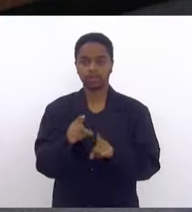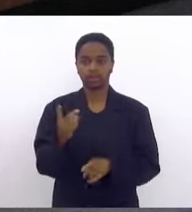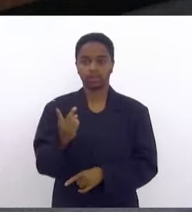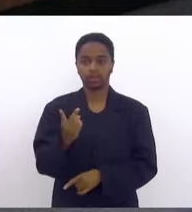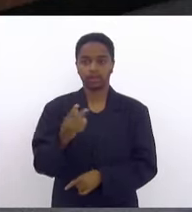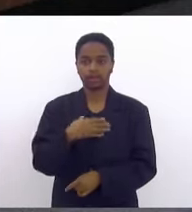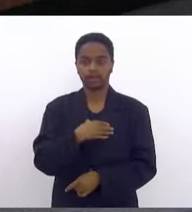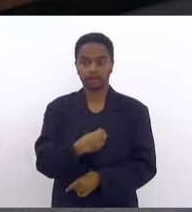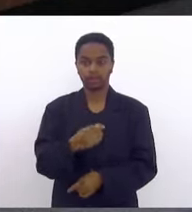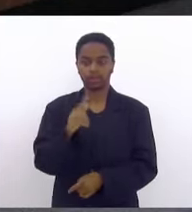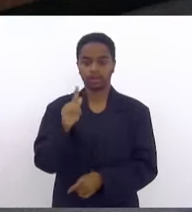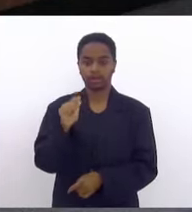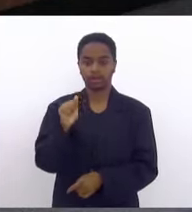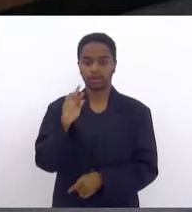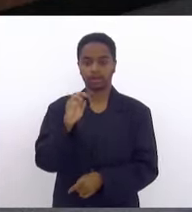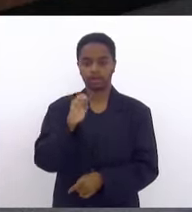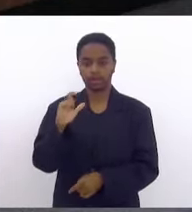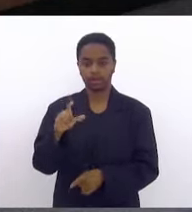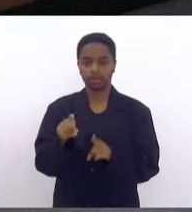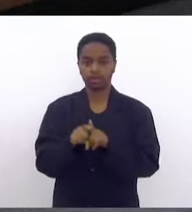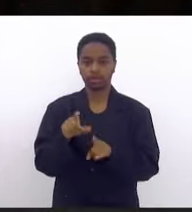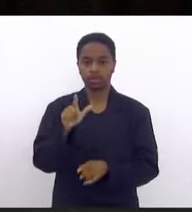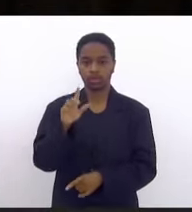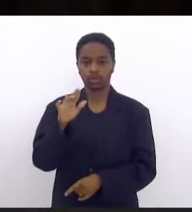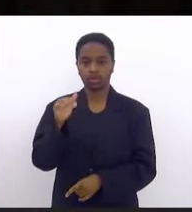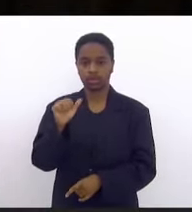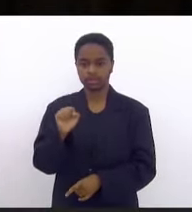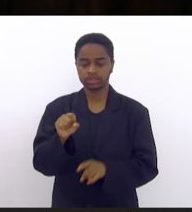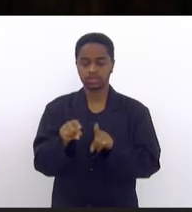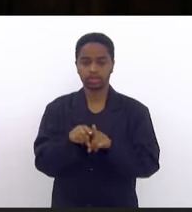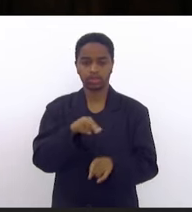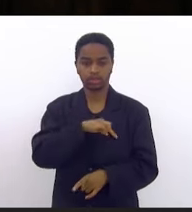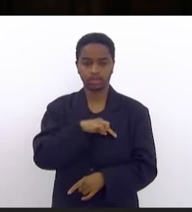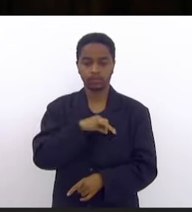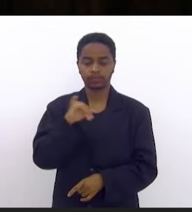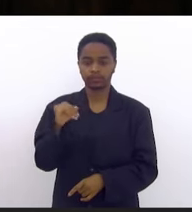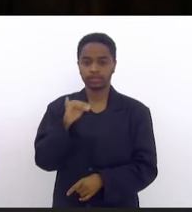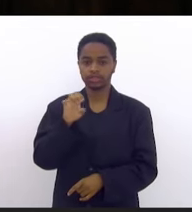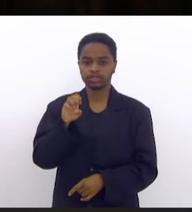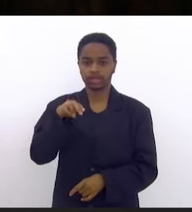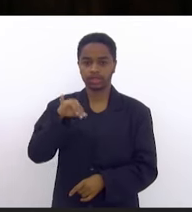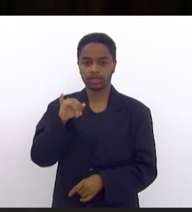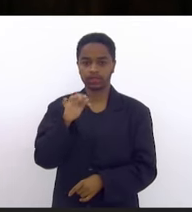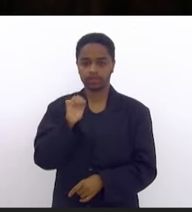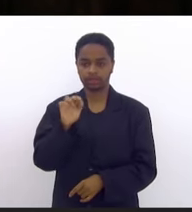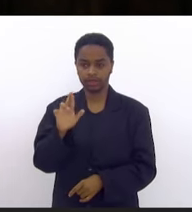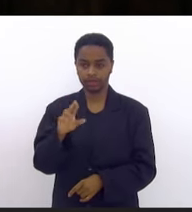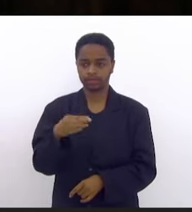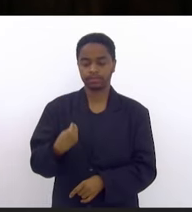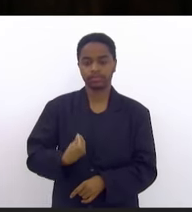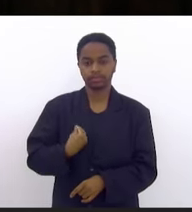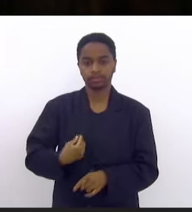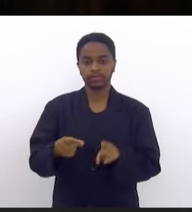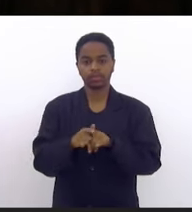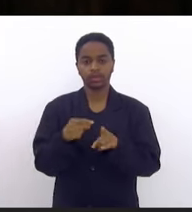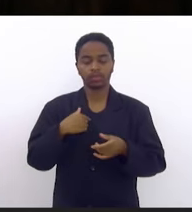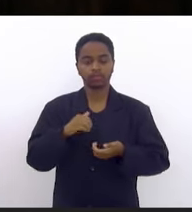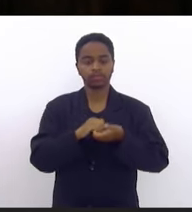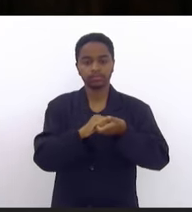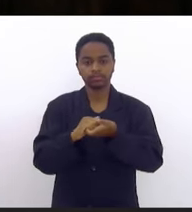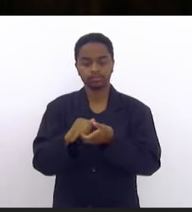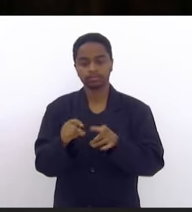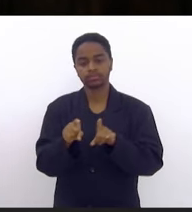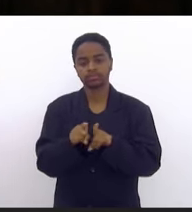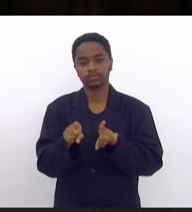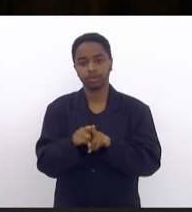né, Gabriel e Lucas, a nora Jennifer, presente. Fica também aqui o meu cumprimento. E